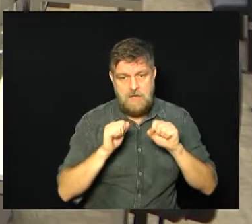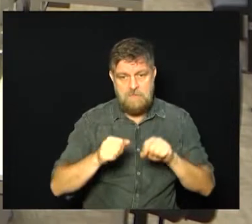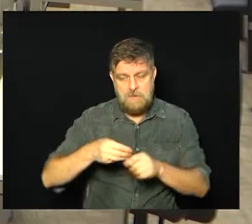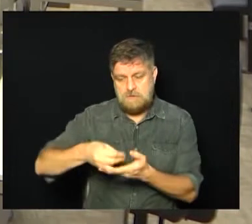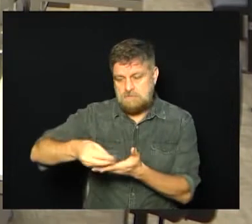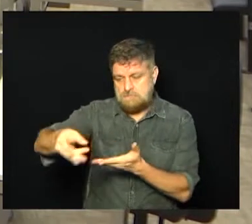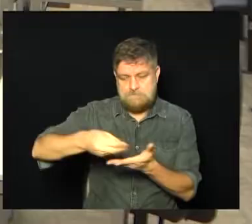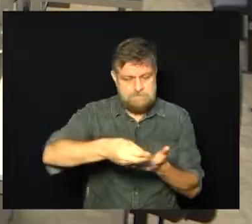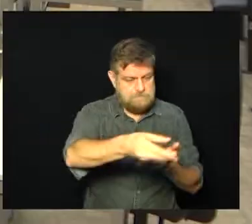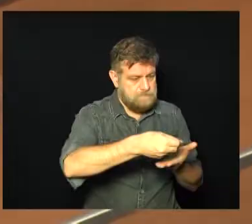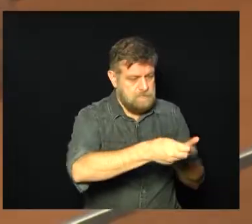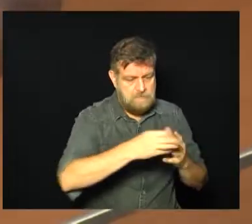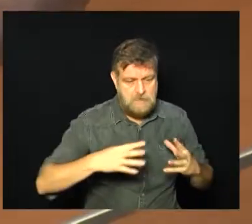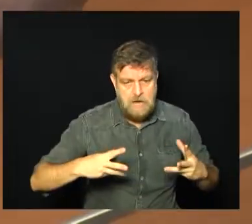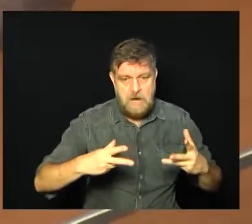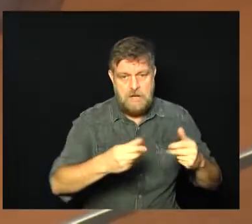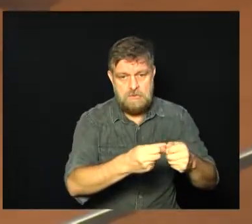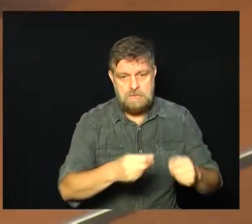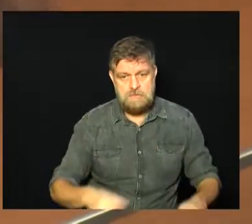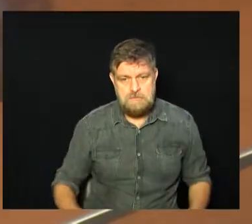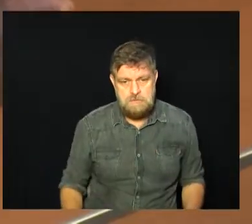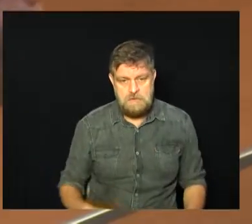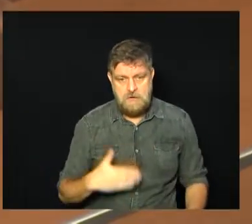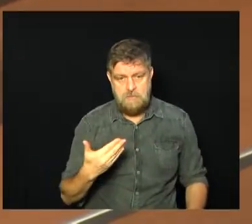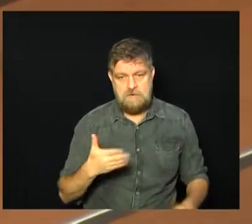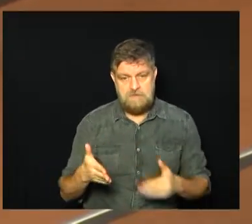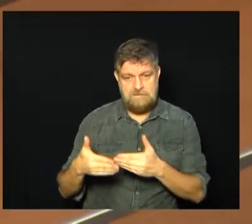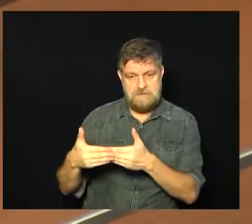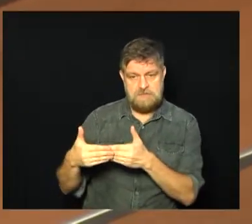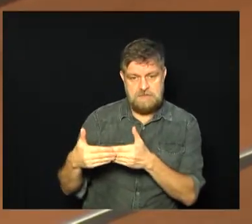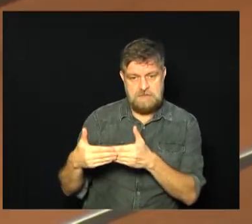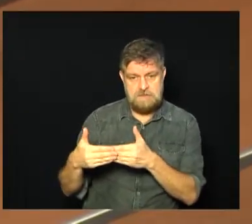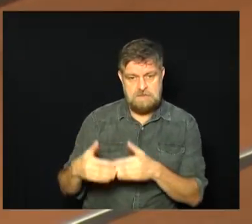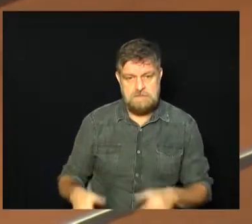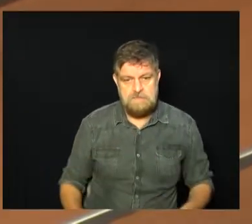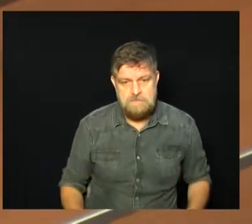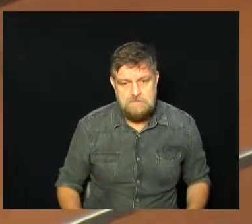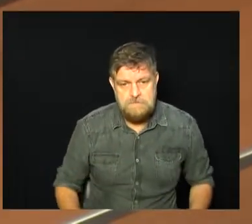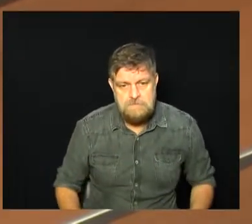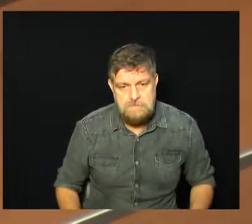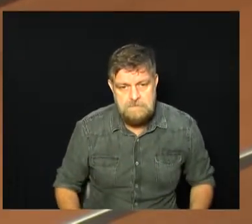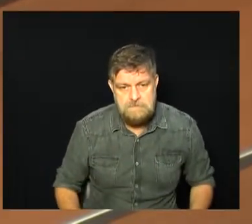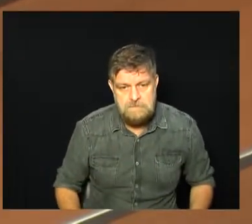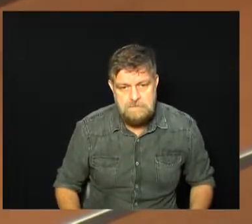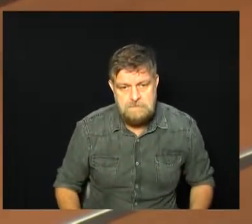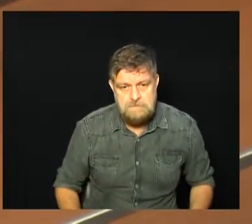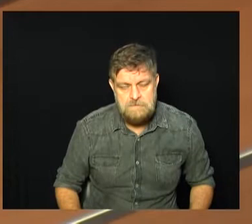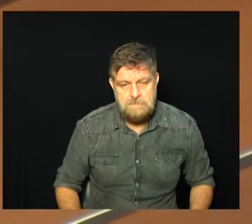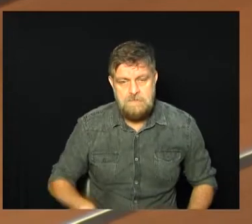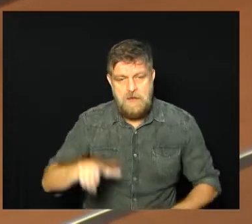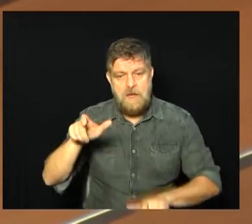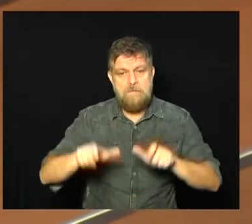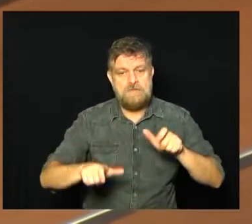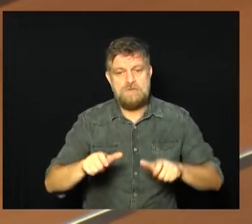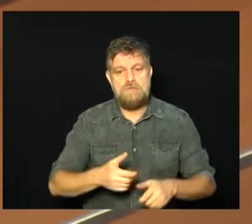aqui, que quando está fechado, vai que gente com